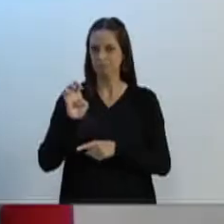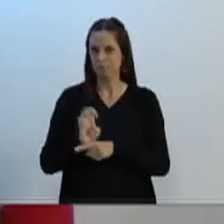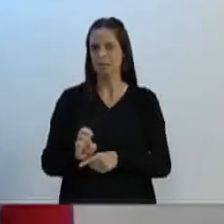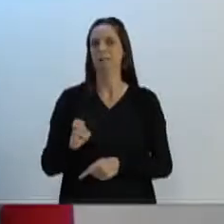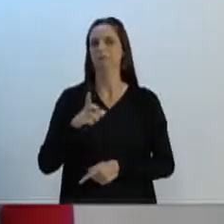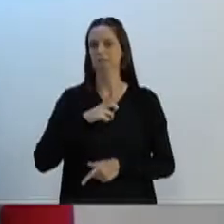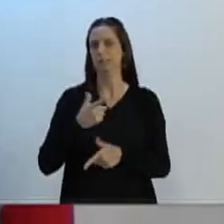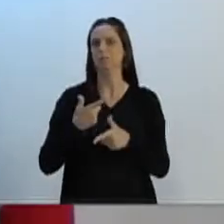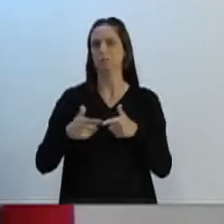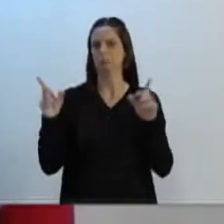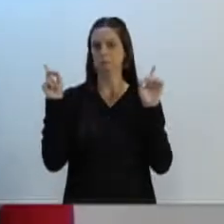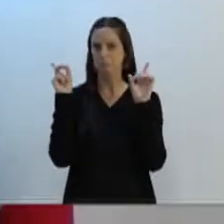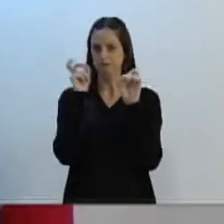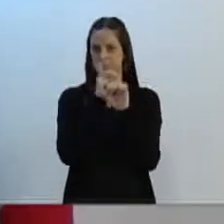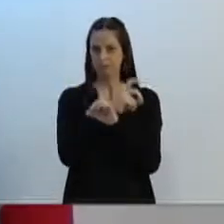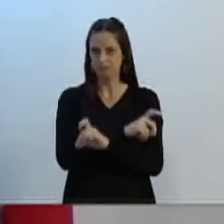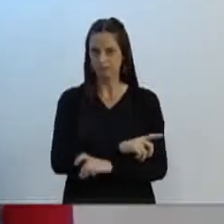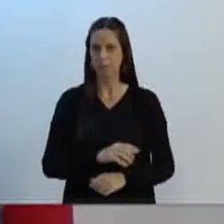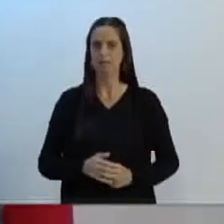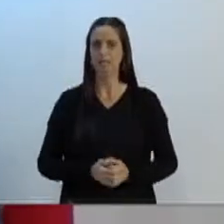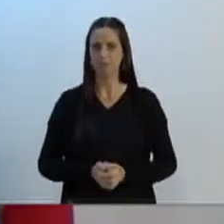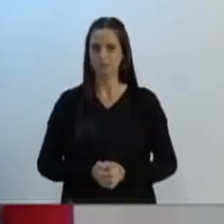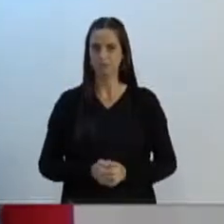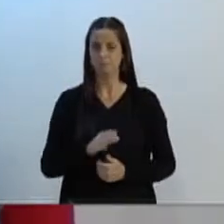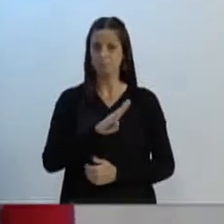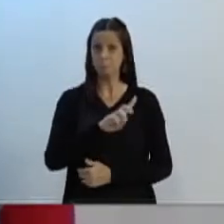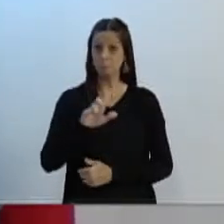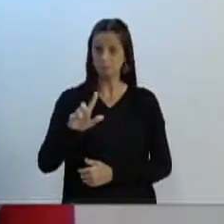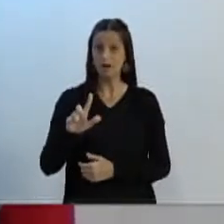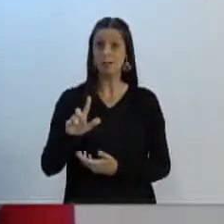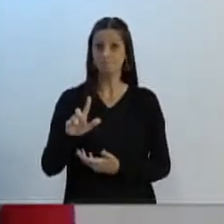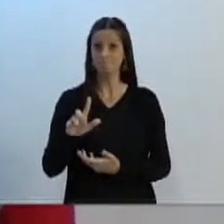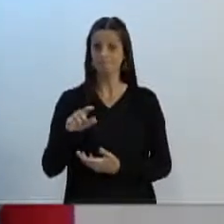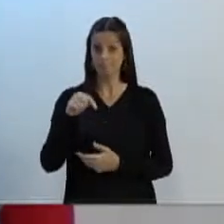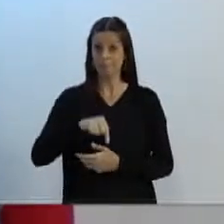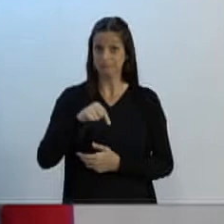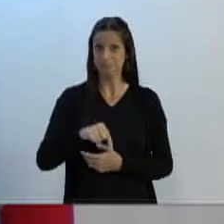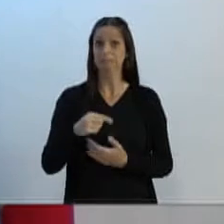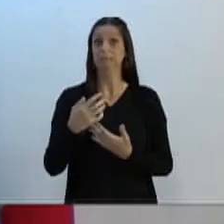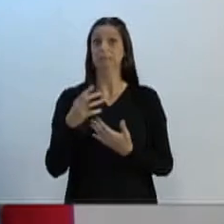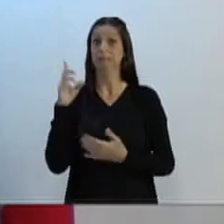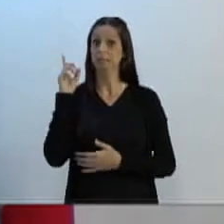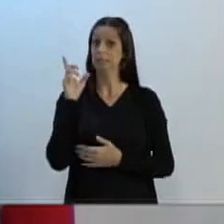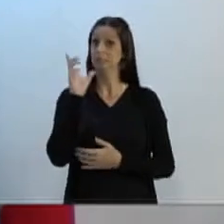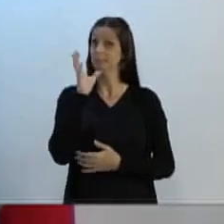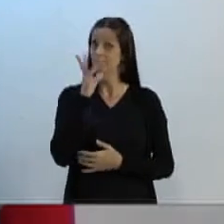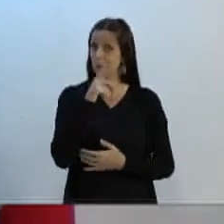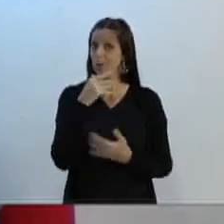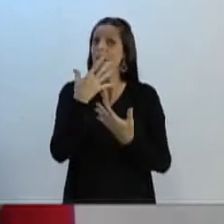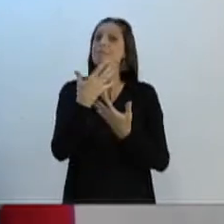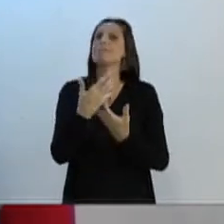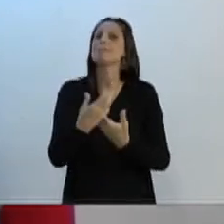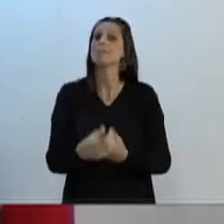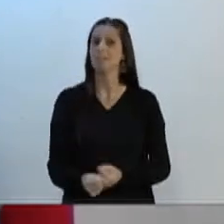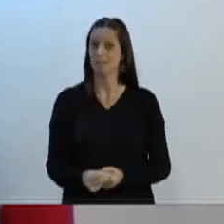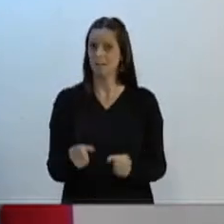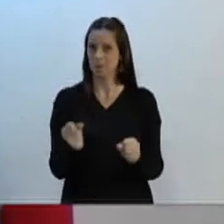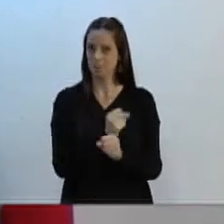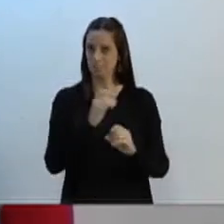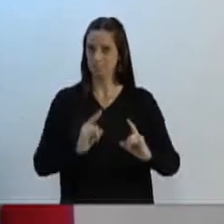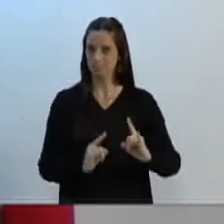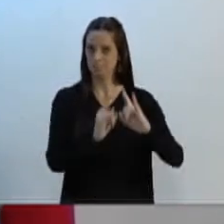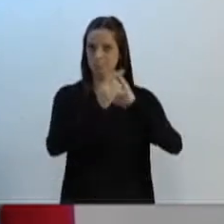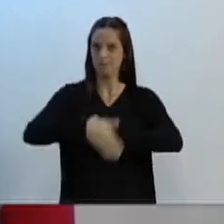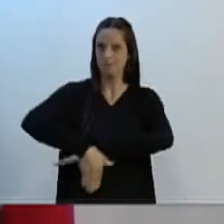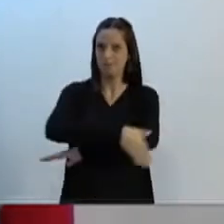ali, em que Blumenau aceitasse receber a penitenciária que hoje fica lá na rua